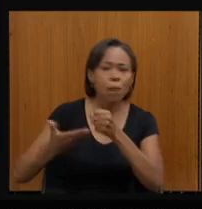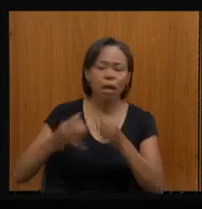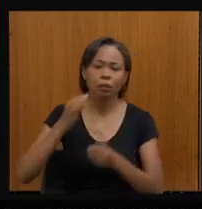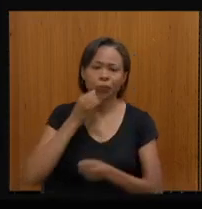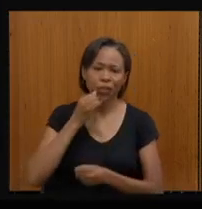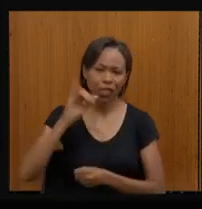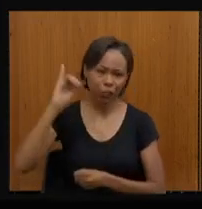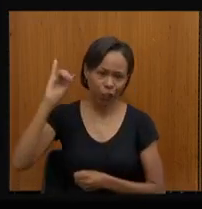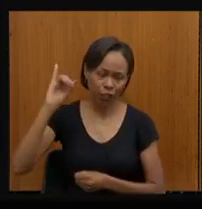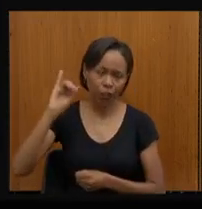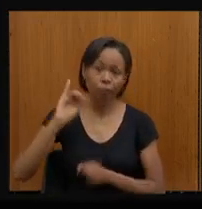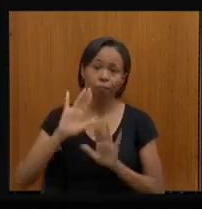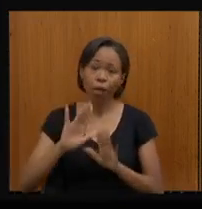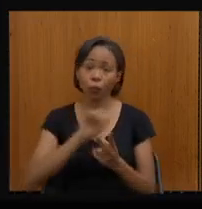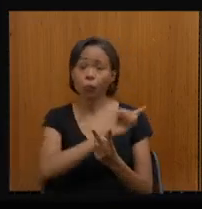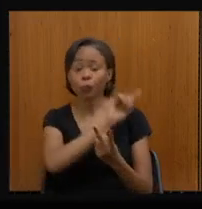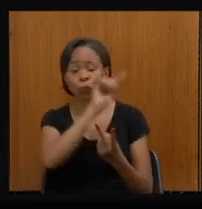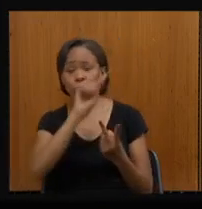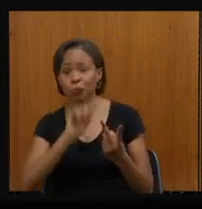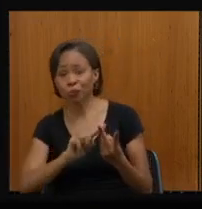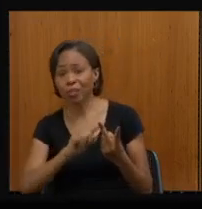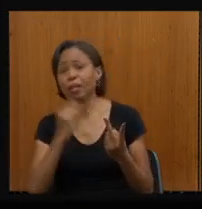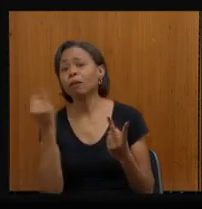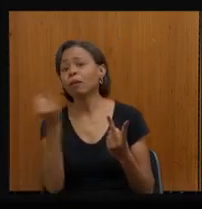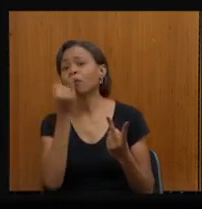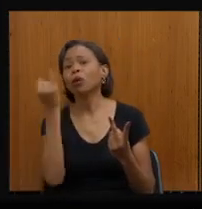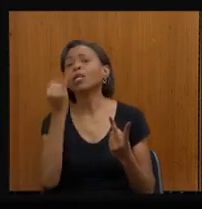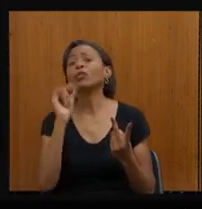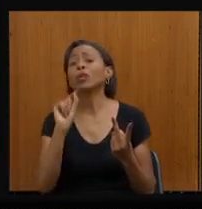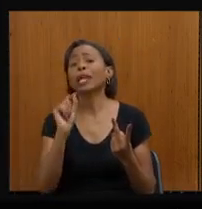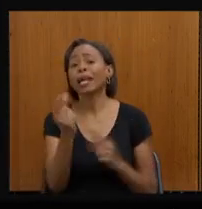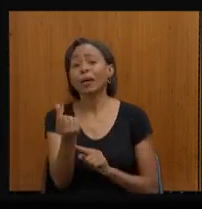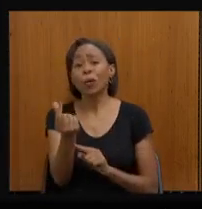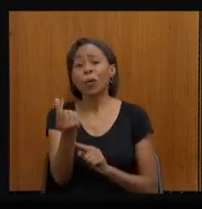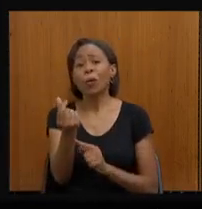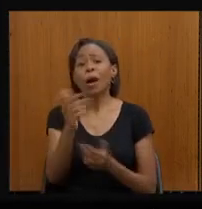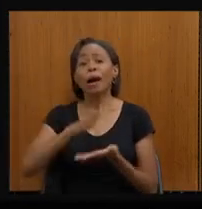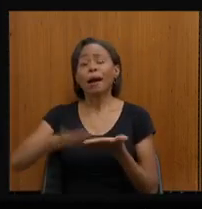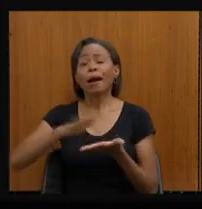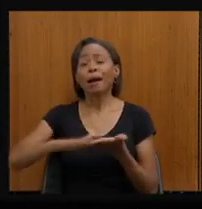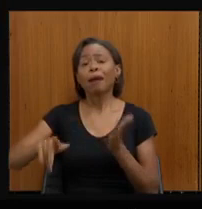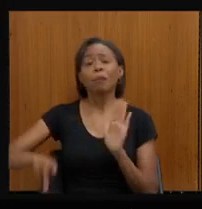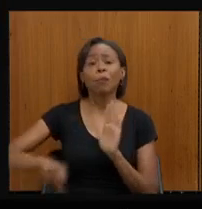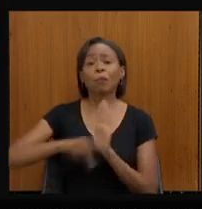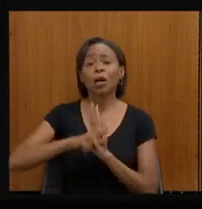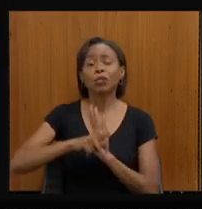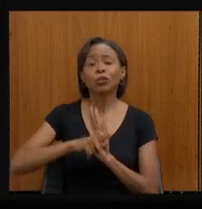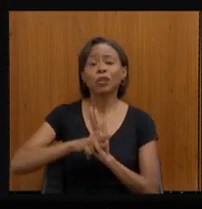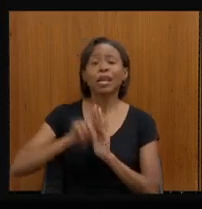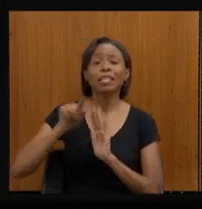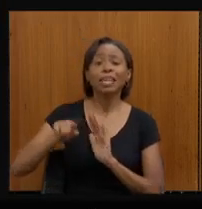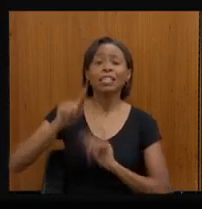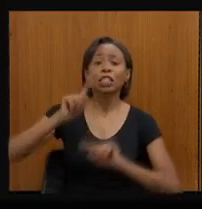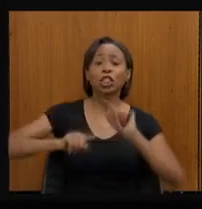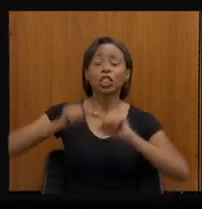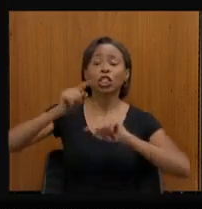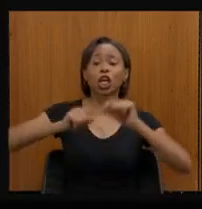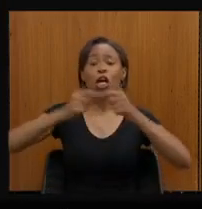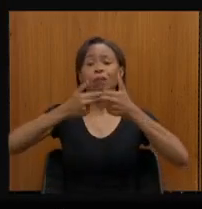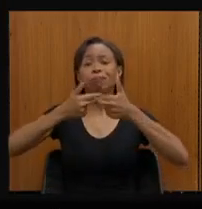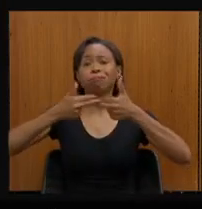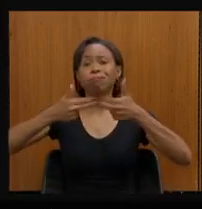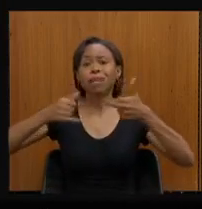eletricidade a segunda que é importante é o quinto do eletrolisador que tá transformar essa molécula de